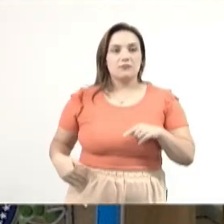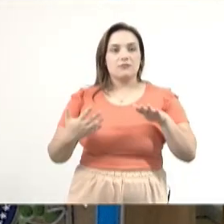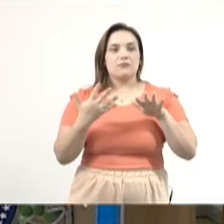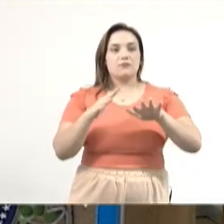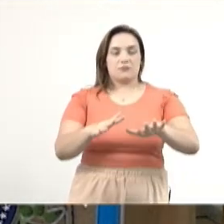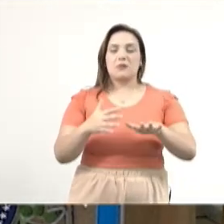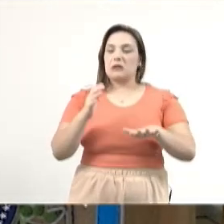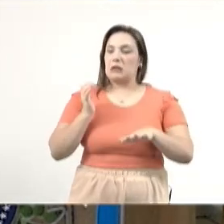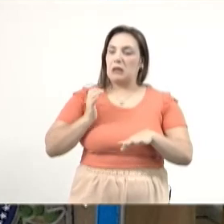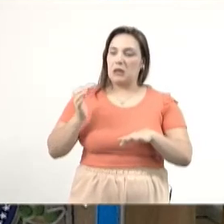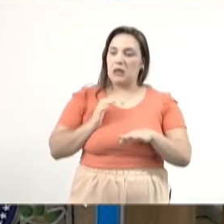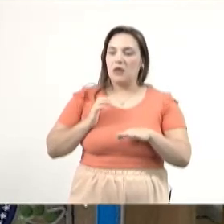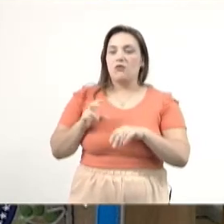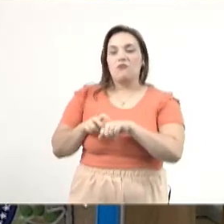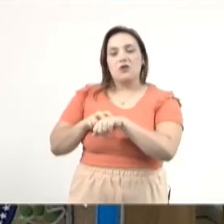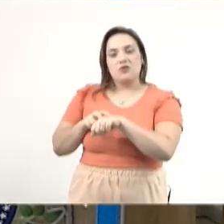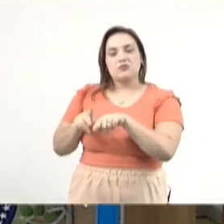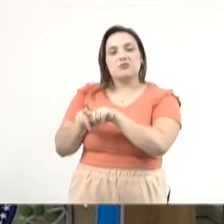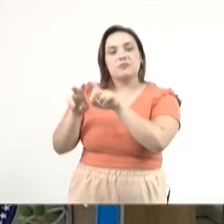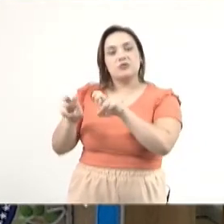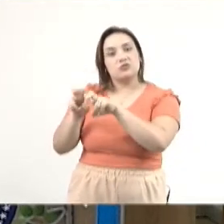verde e digital. Esses